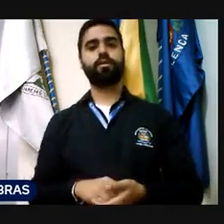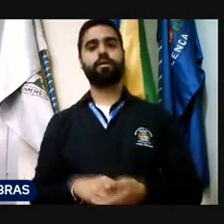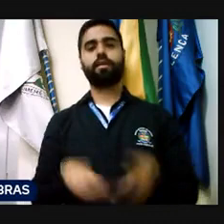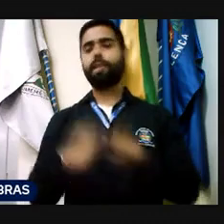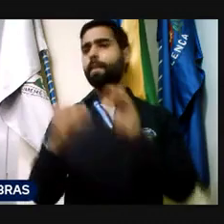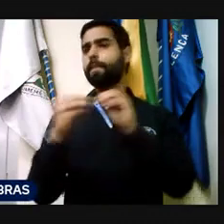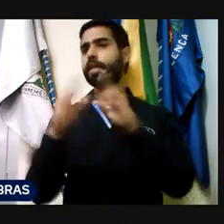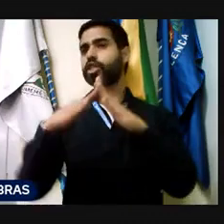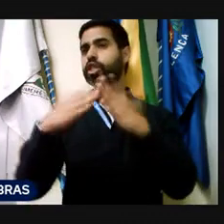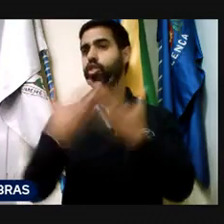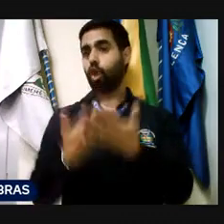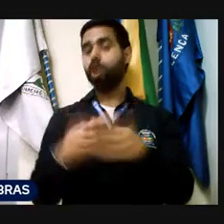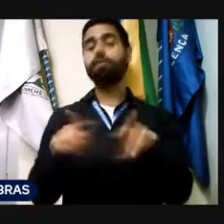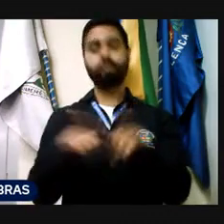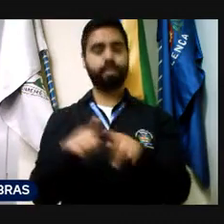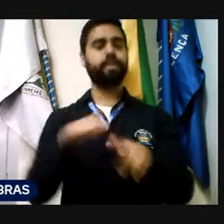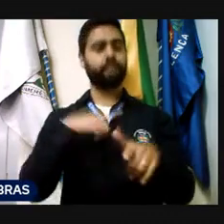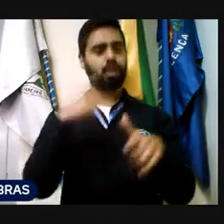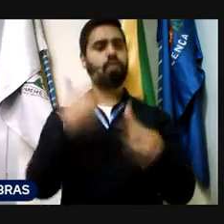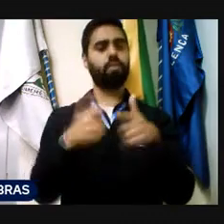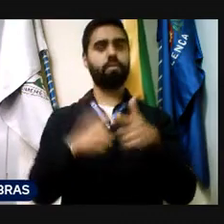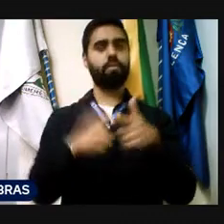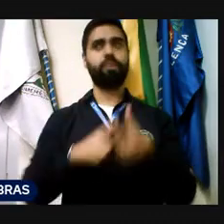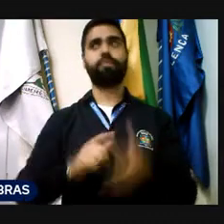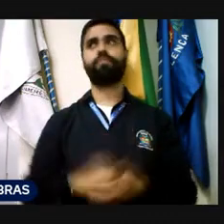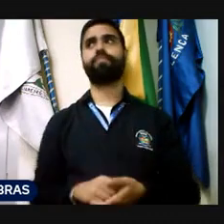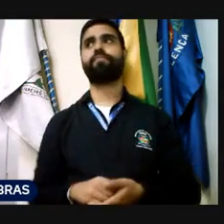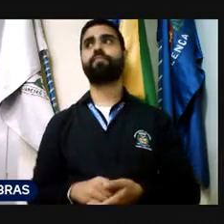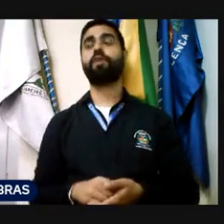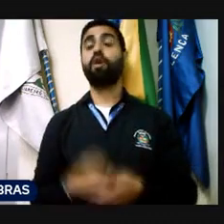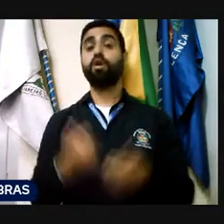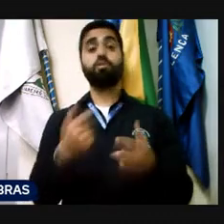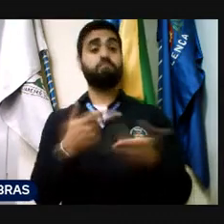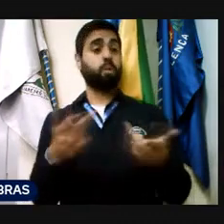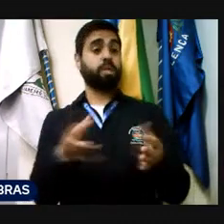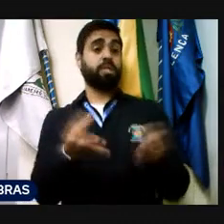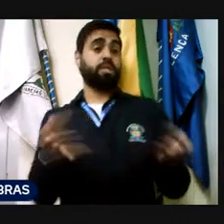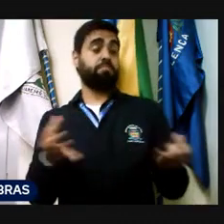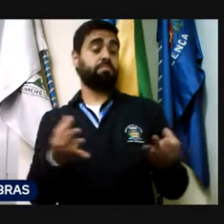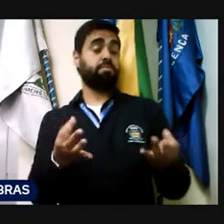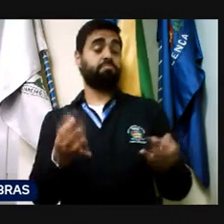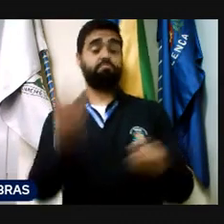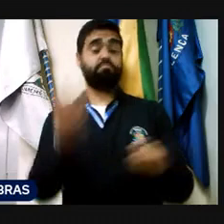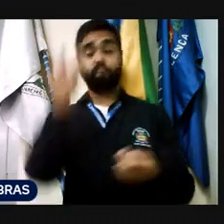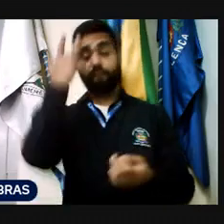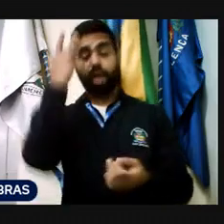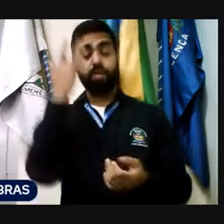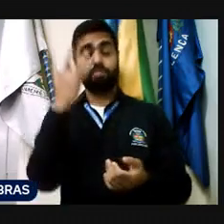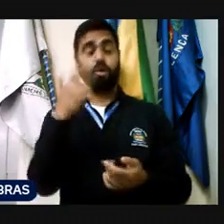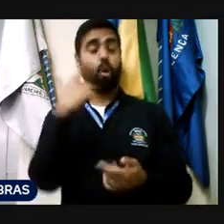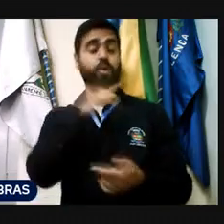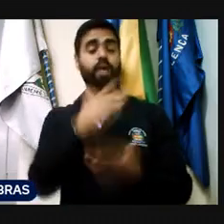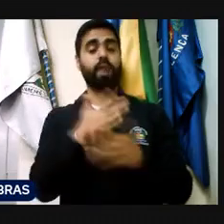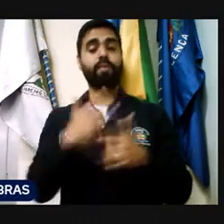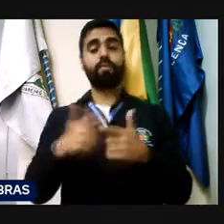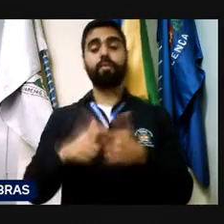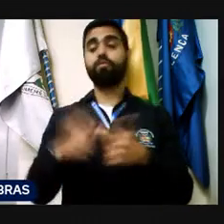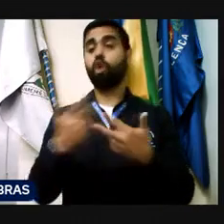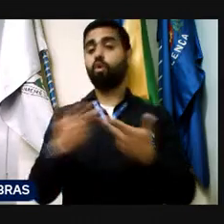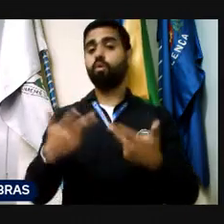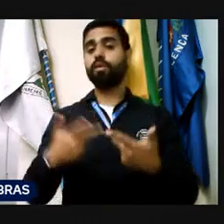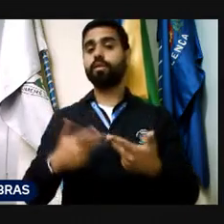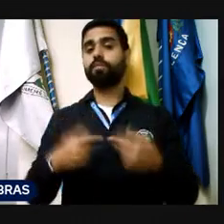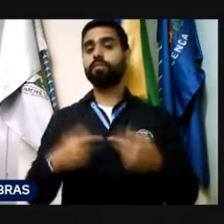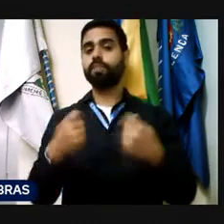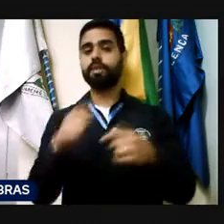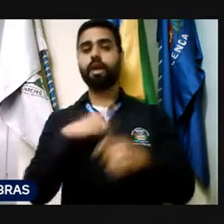Colégio Rodrigo Silva também, acabar com aquelas enchentes lá. Então, são coisas que não são tão difíceis de ser resolvidas. São coisas que, às vezes, tem que